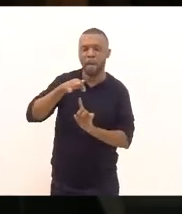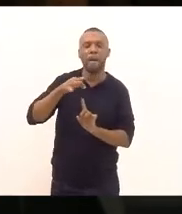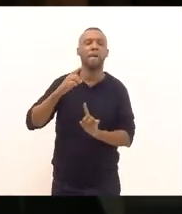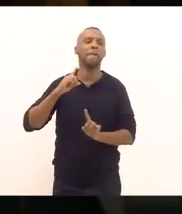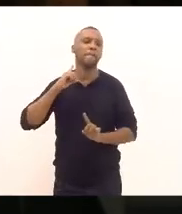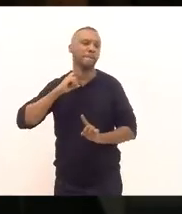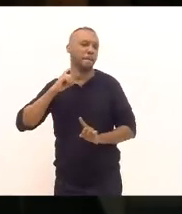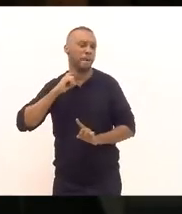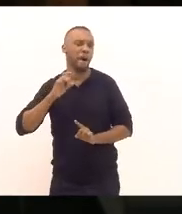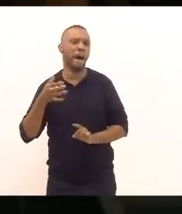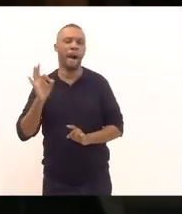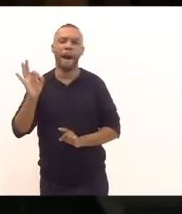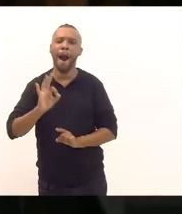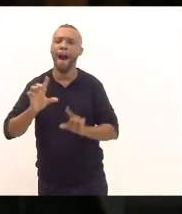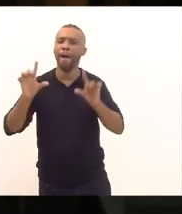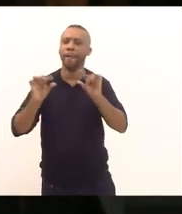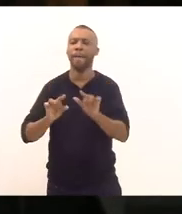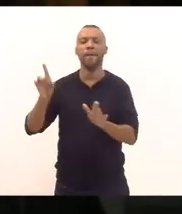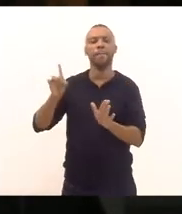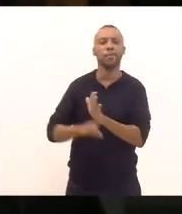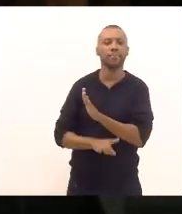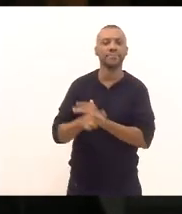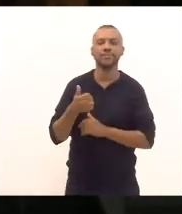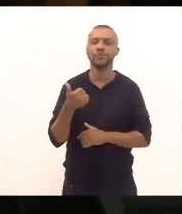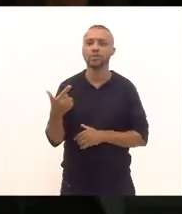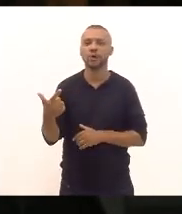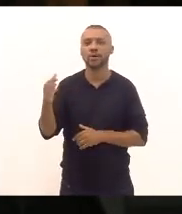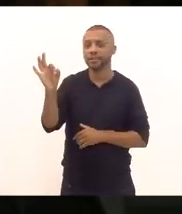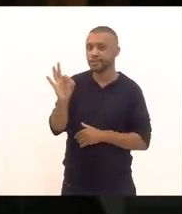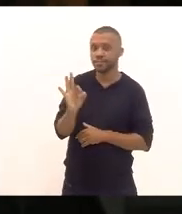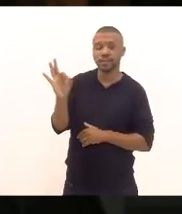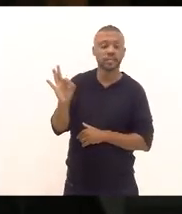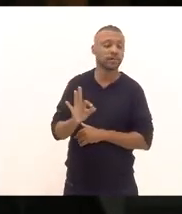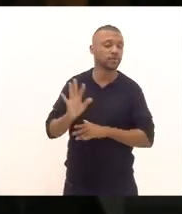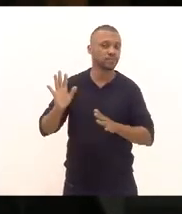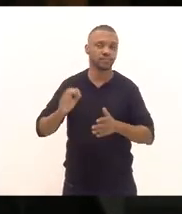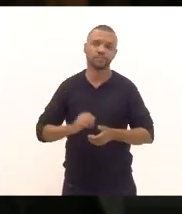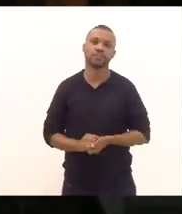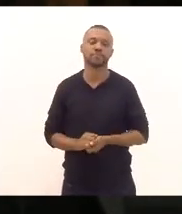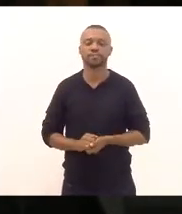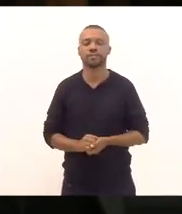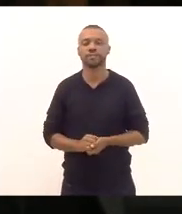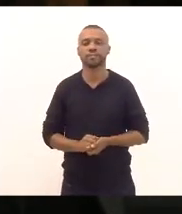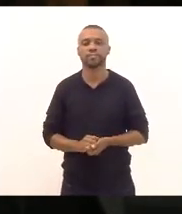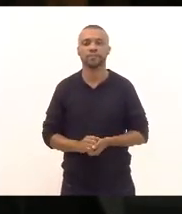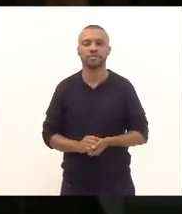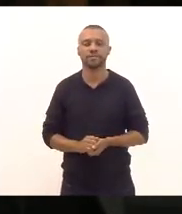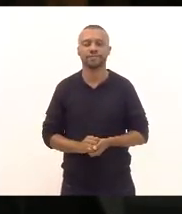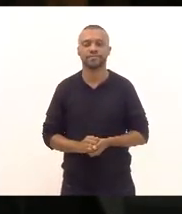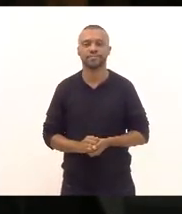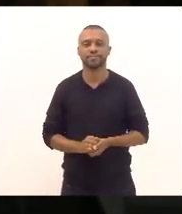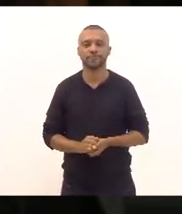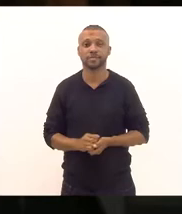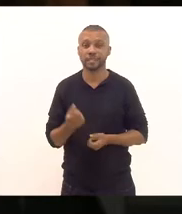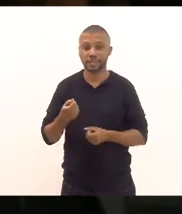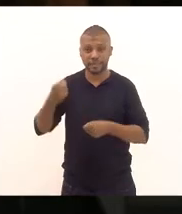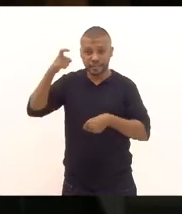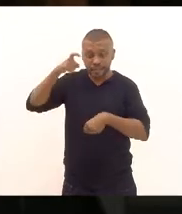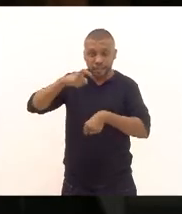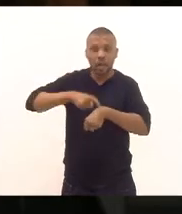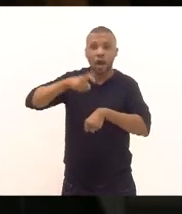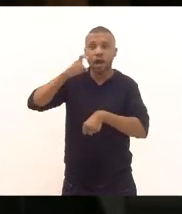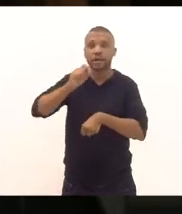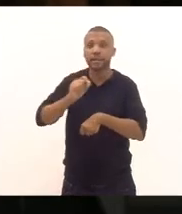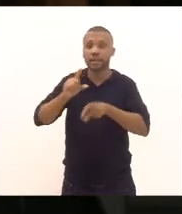é e foi reduzida para 12 pontos percentuais e na hora que